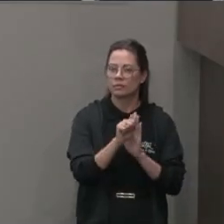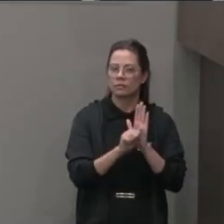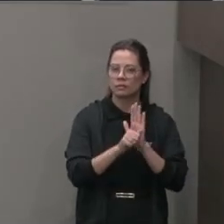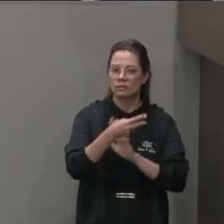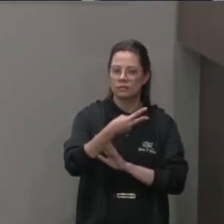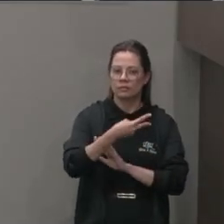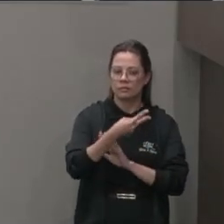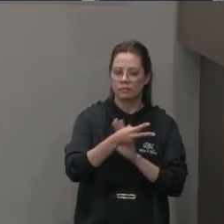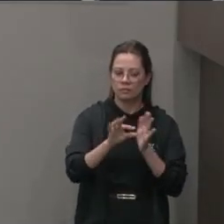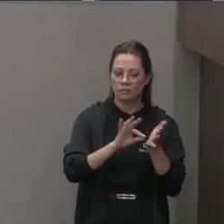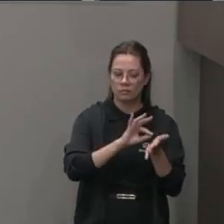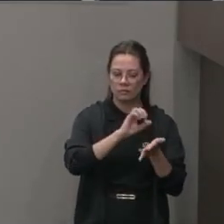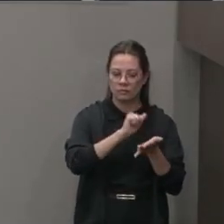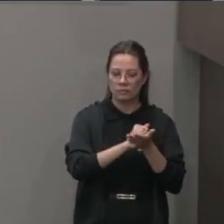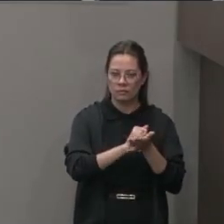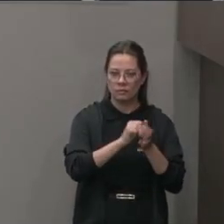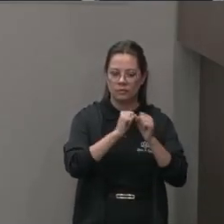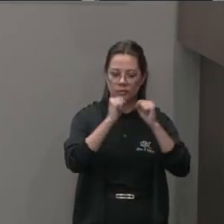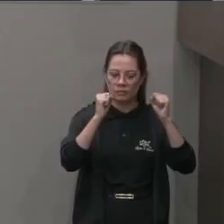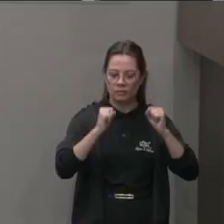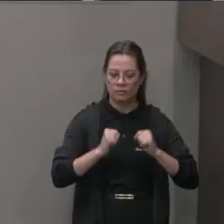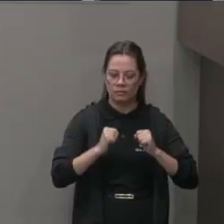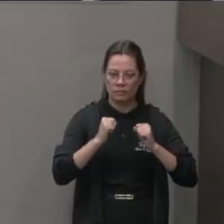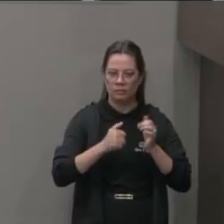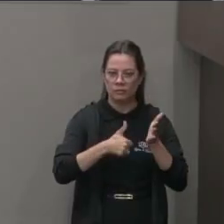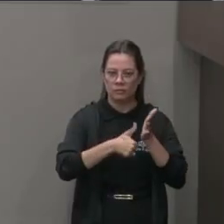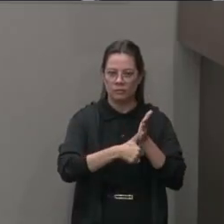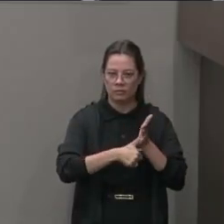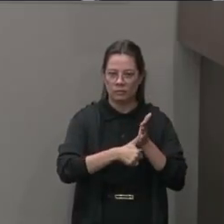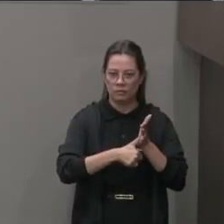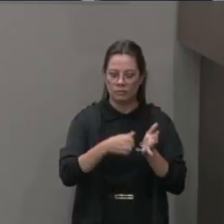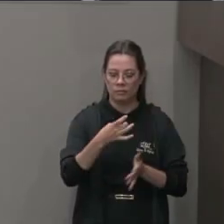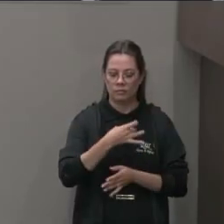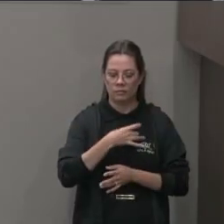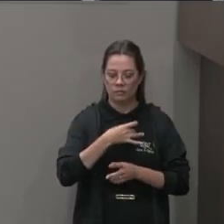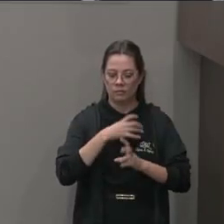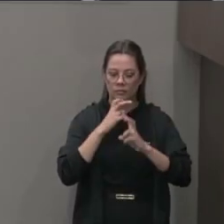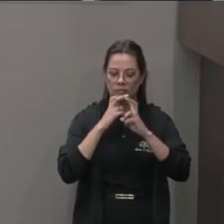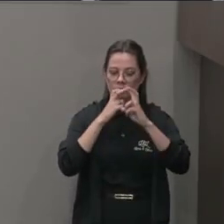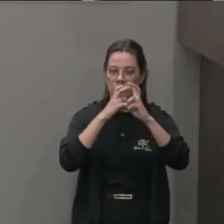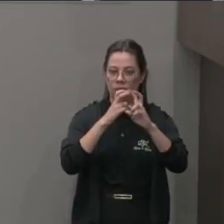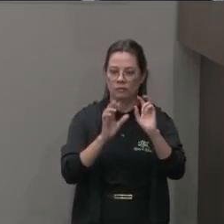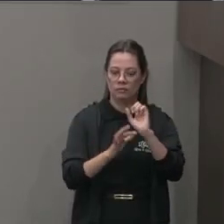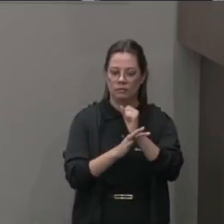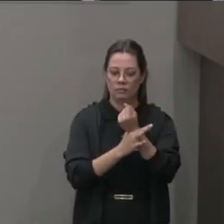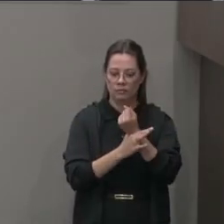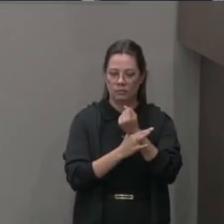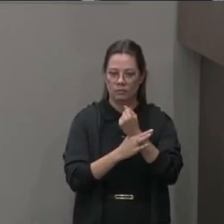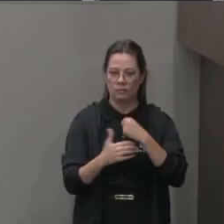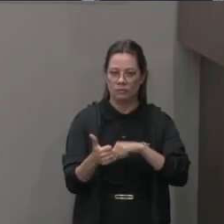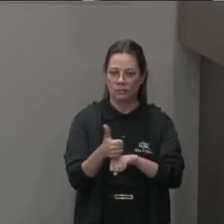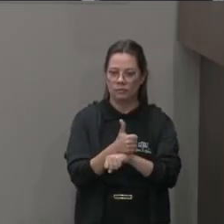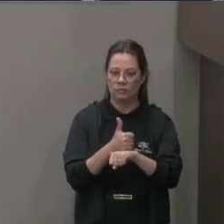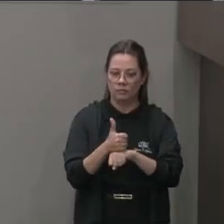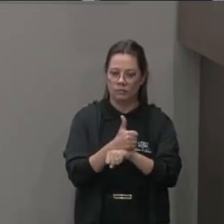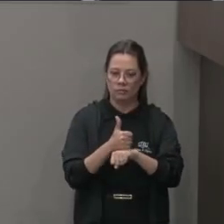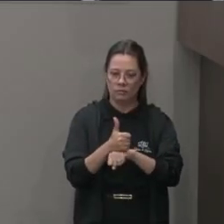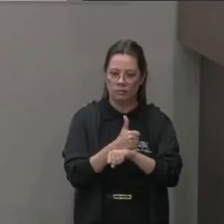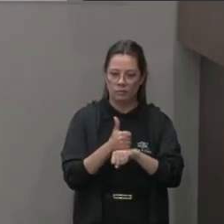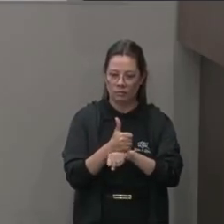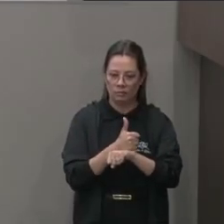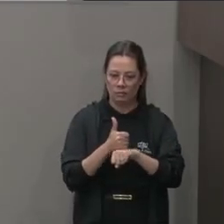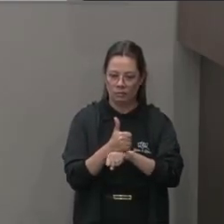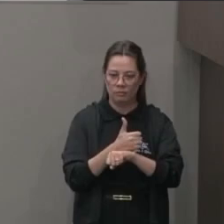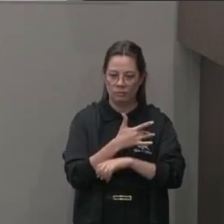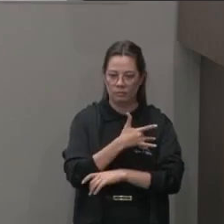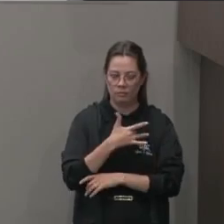A instalação do sistema de botão de pânico tem por objetivo garantir a segurança dos profissionais de saúde